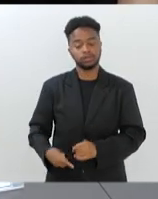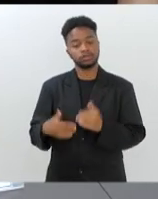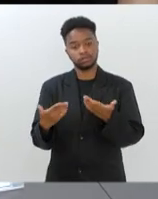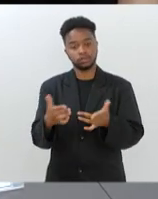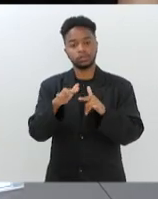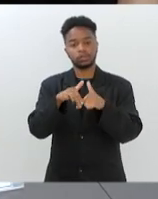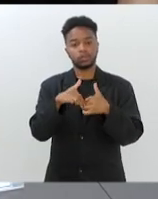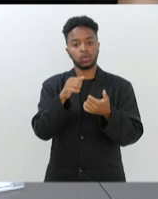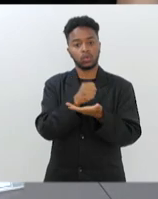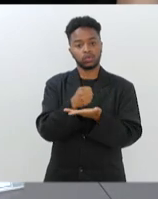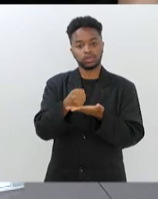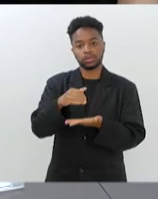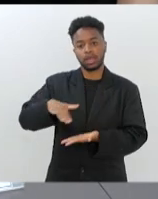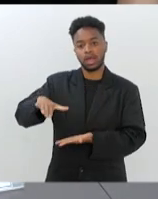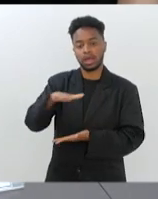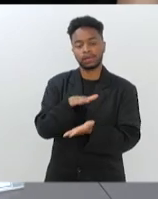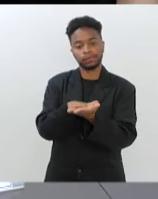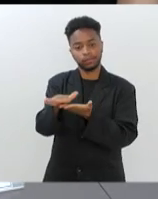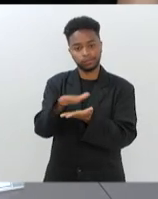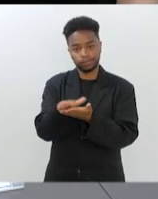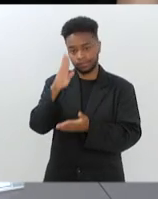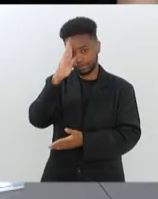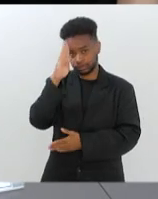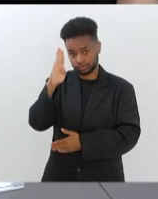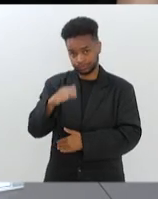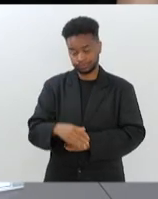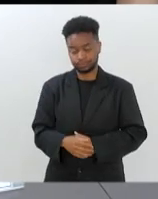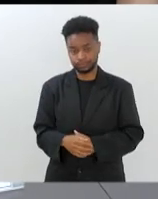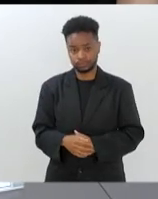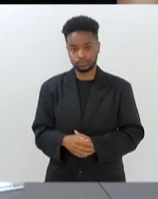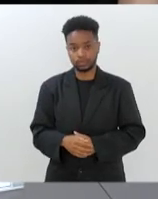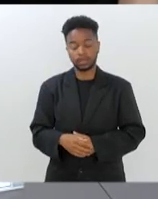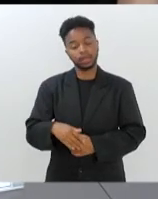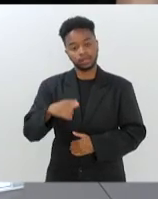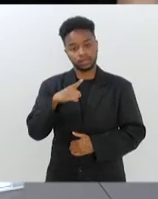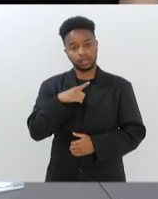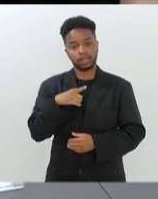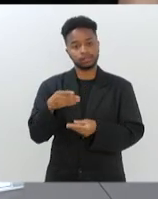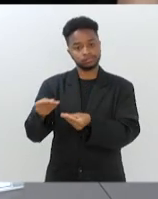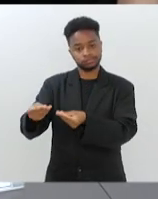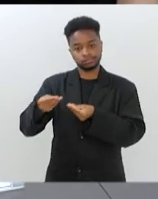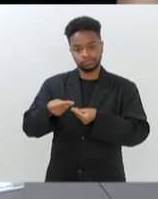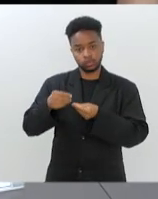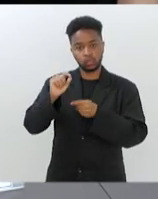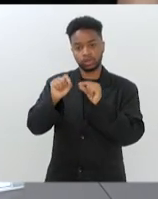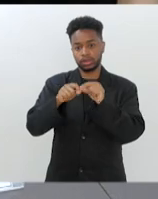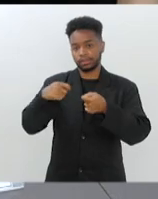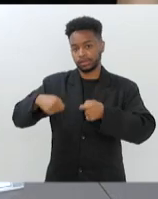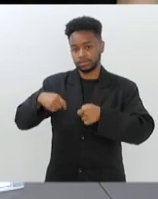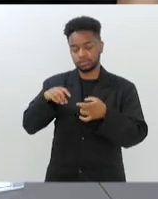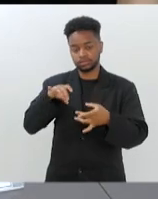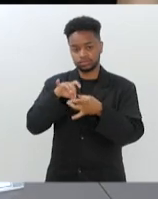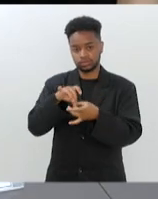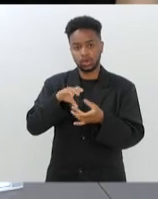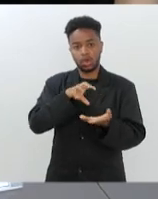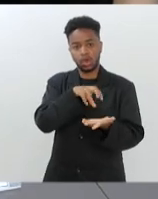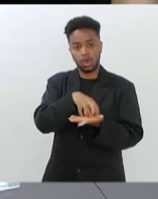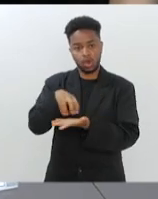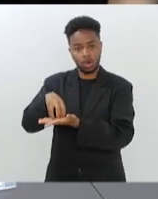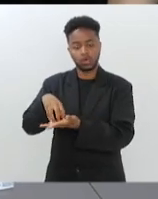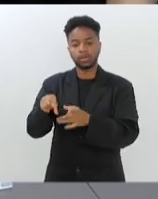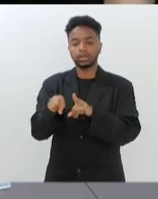contrato então na área de Publicidade especificamente nós recebemos as demandas Por parte dos órgãos das secretarias nos